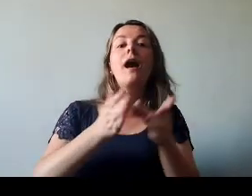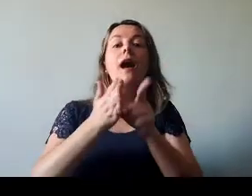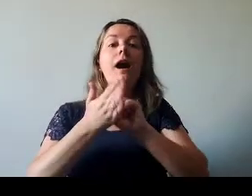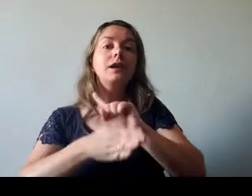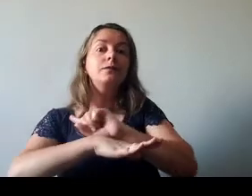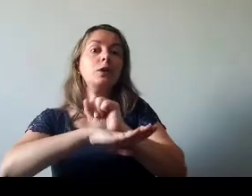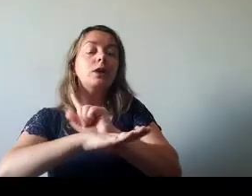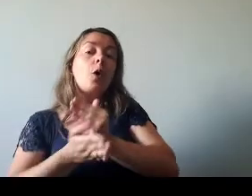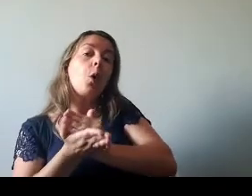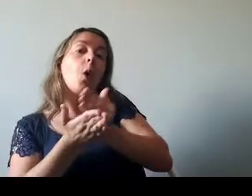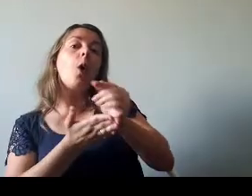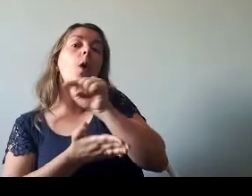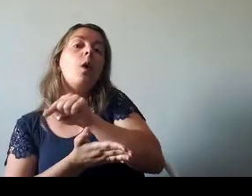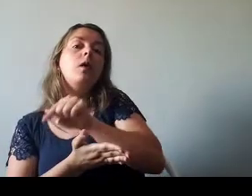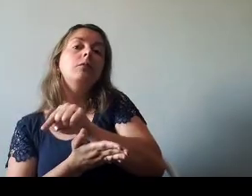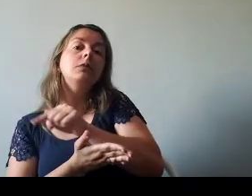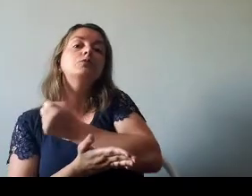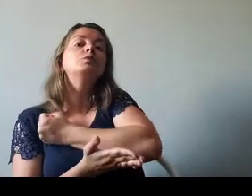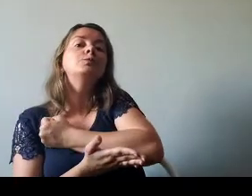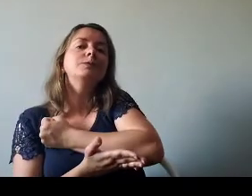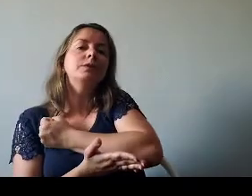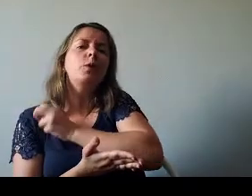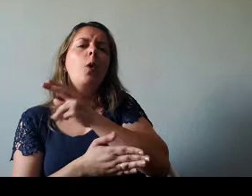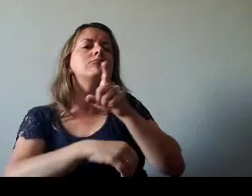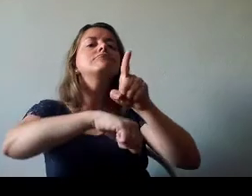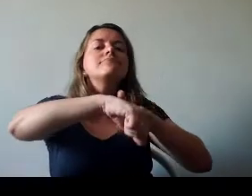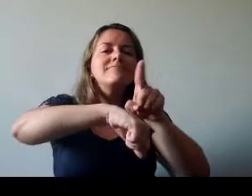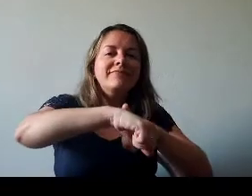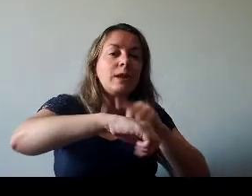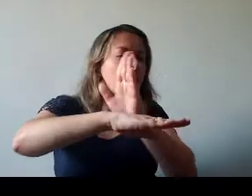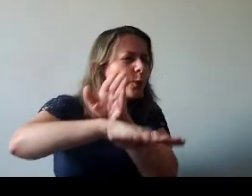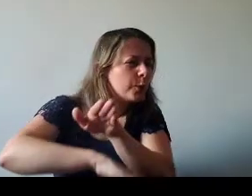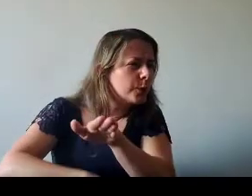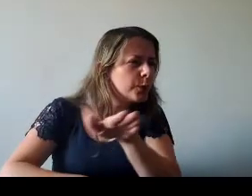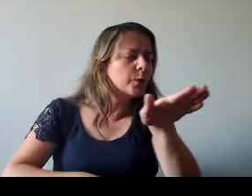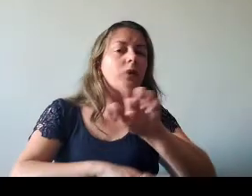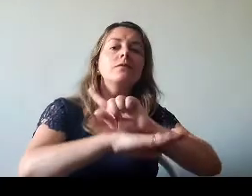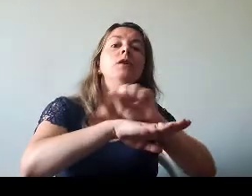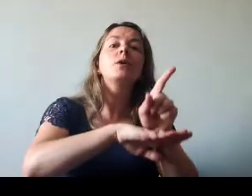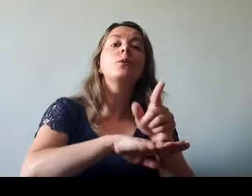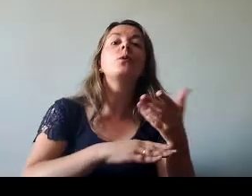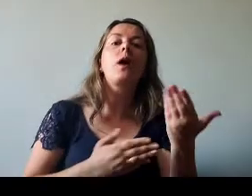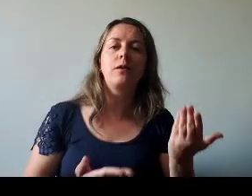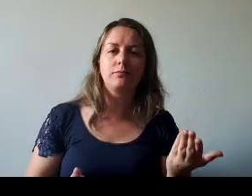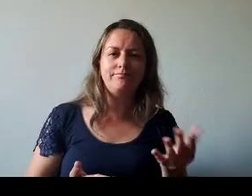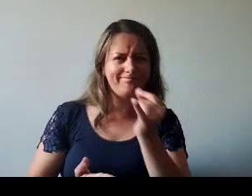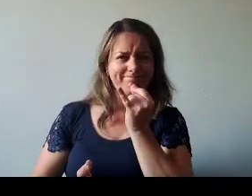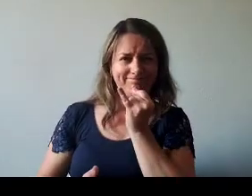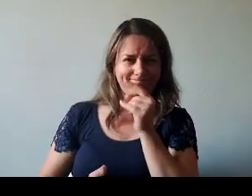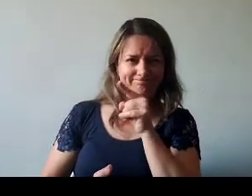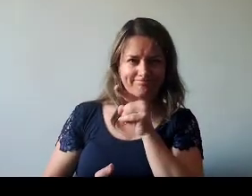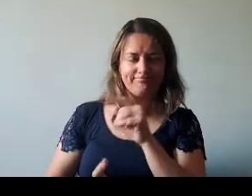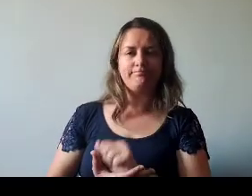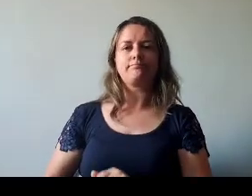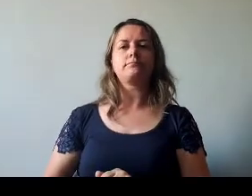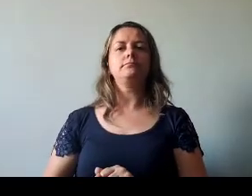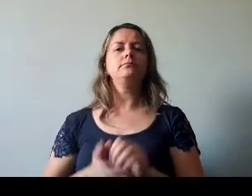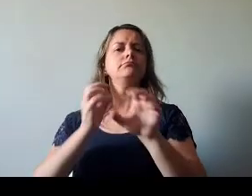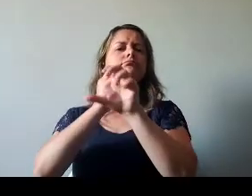determinado instante qualquer. Então, só um exemplo para a gente entender o que está acontecendo e como que esse cálculo é